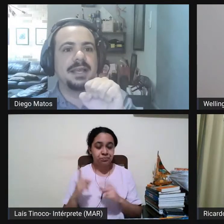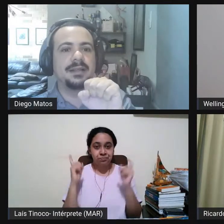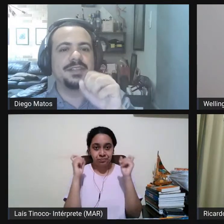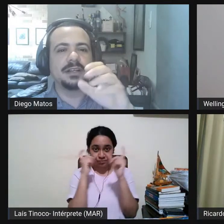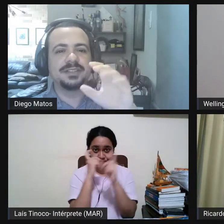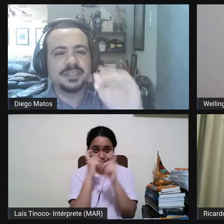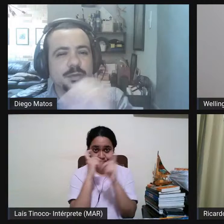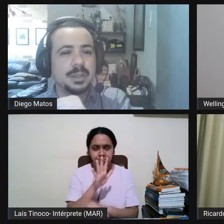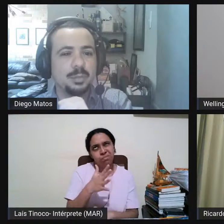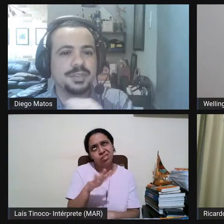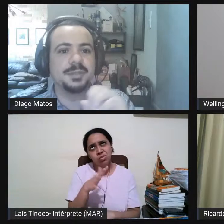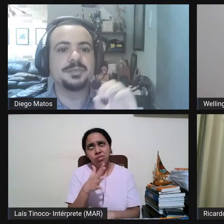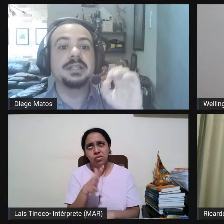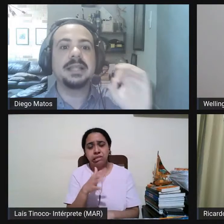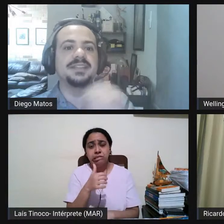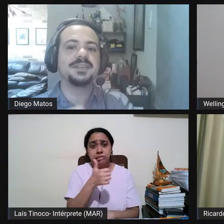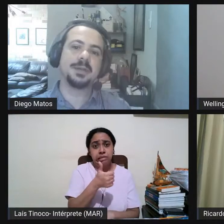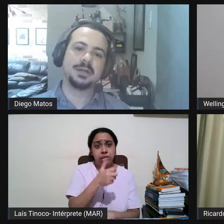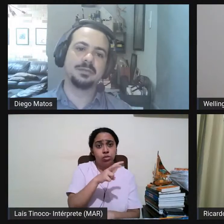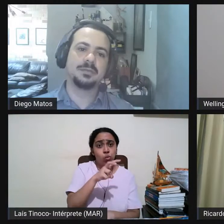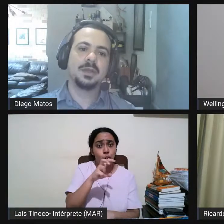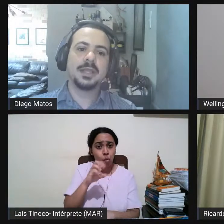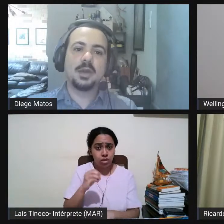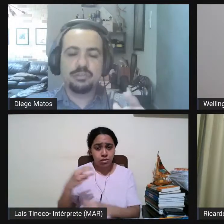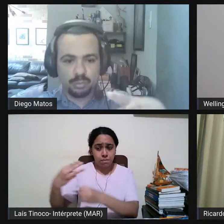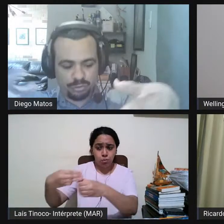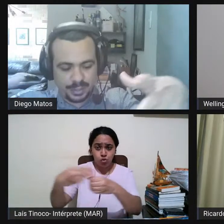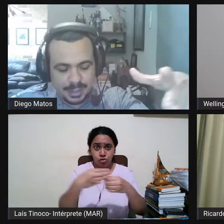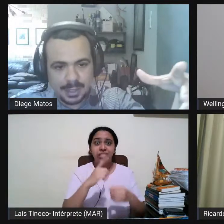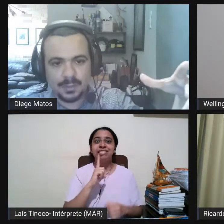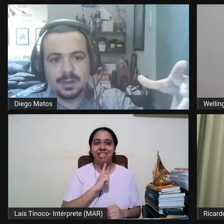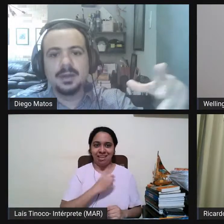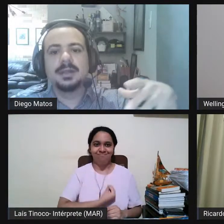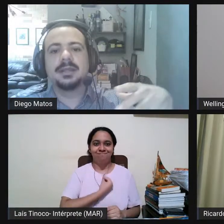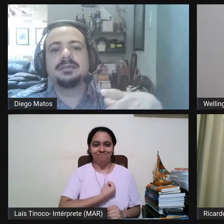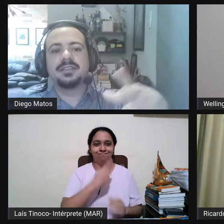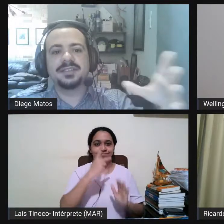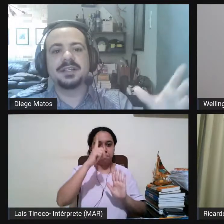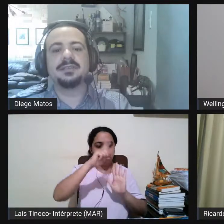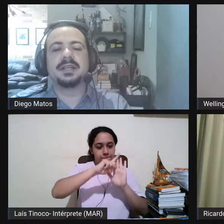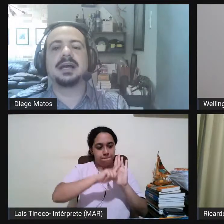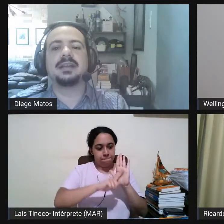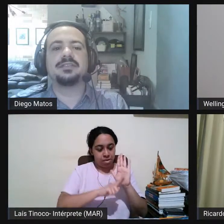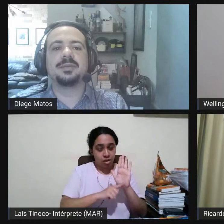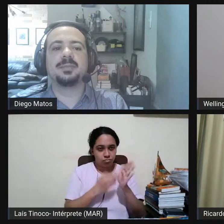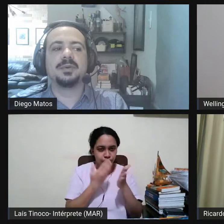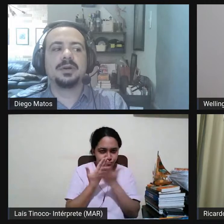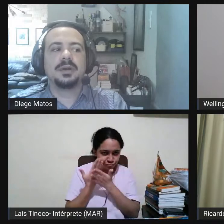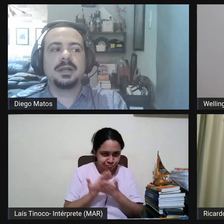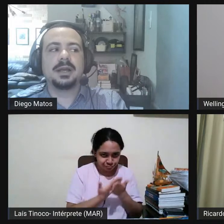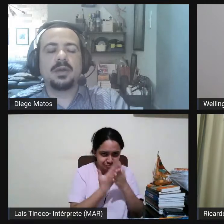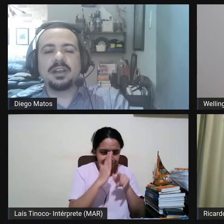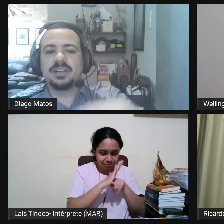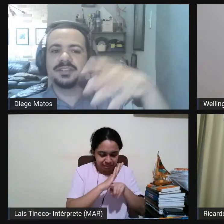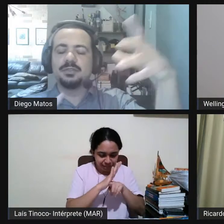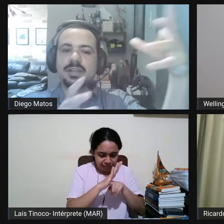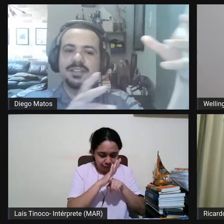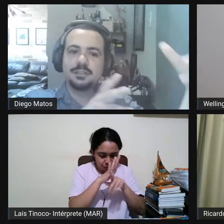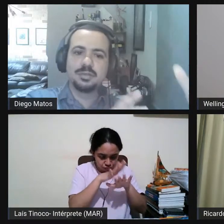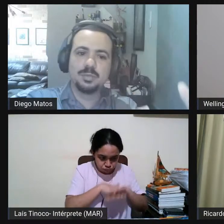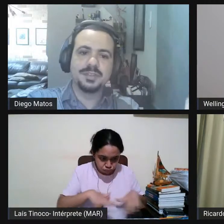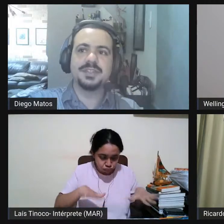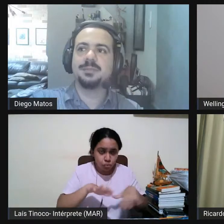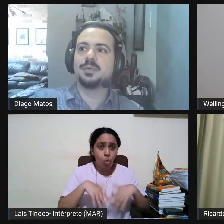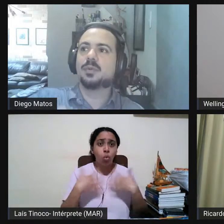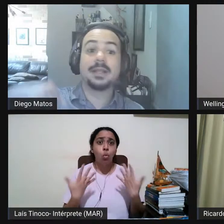produtores em 150 municípios que têm esse plano até o estudo geral e vai José na verdade tipo qual é a